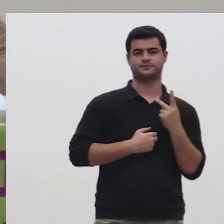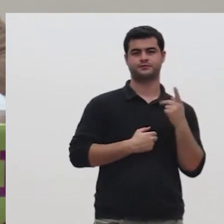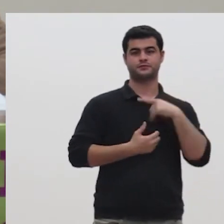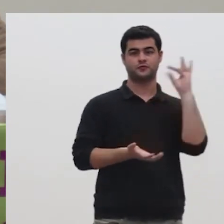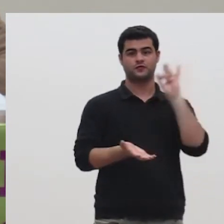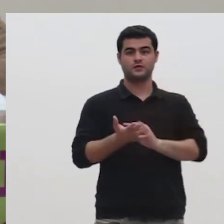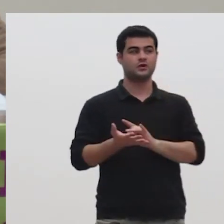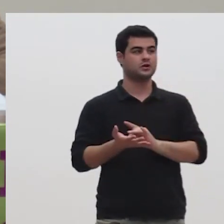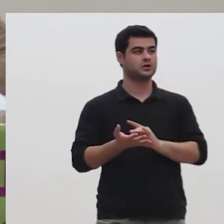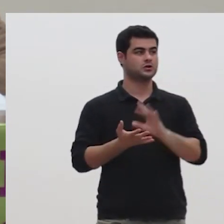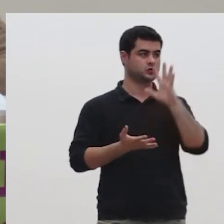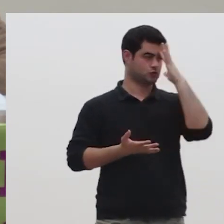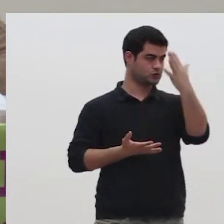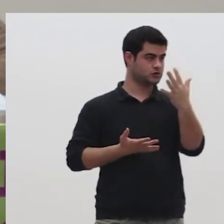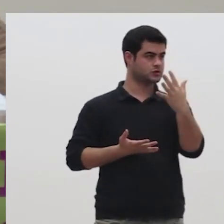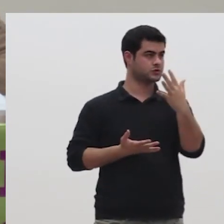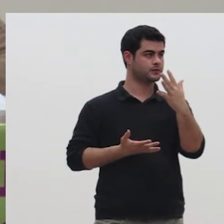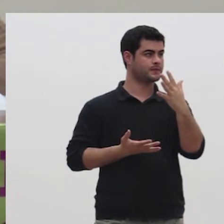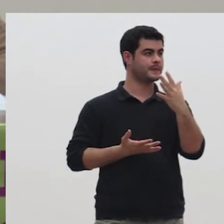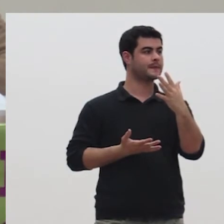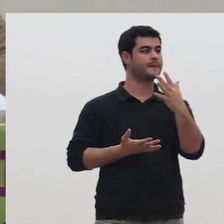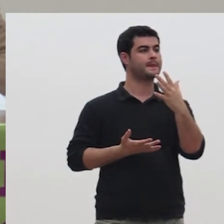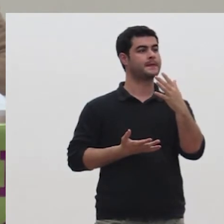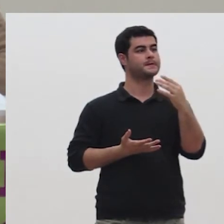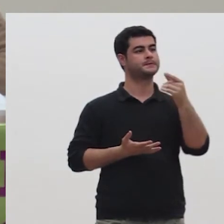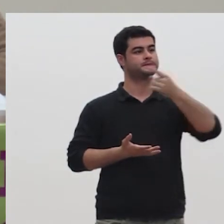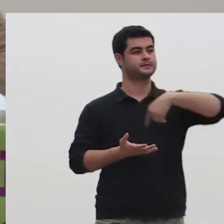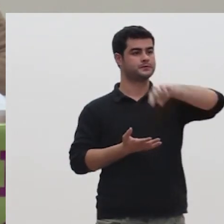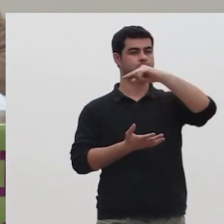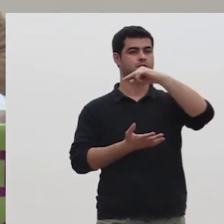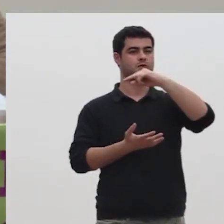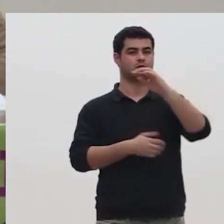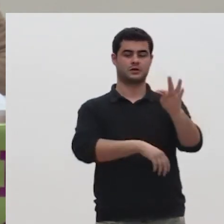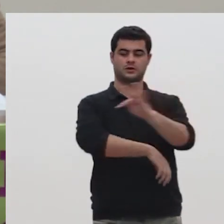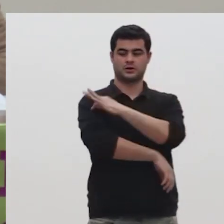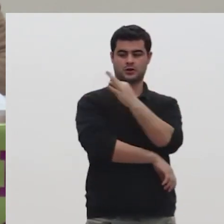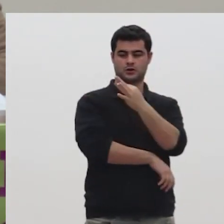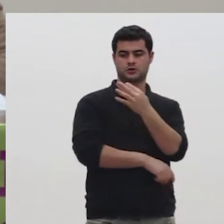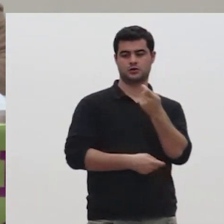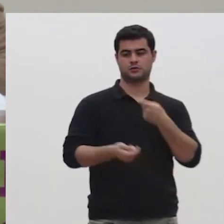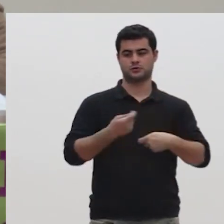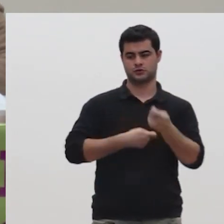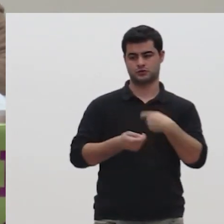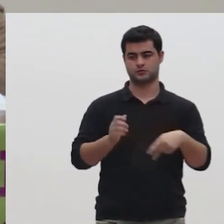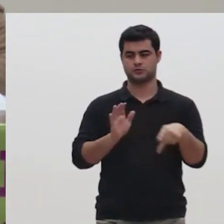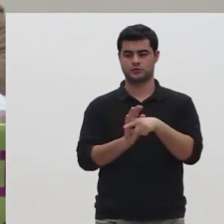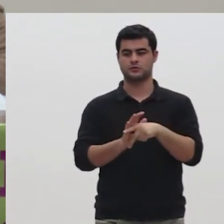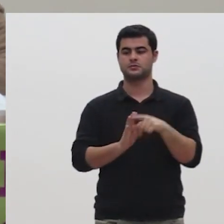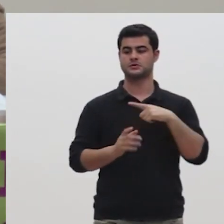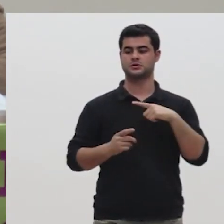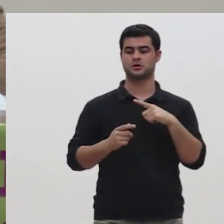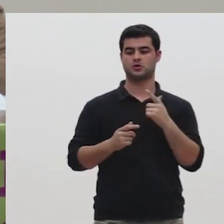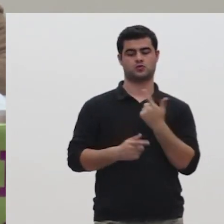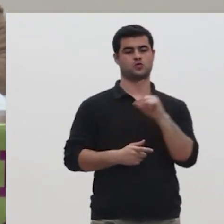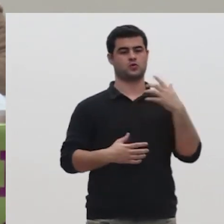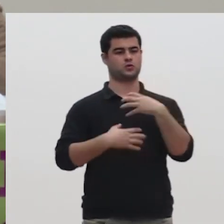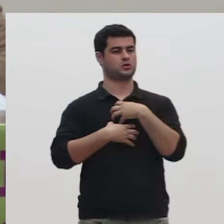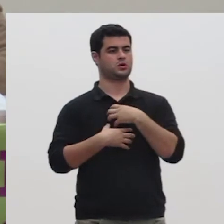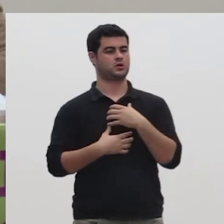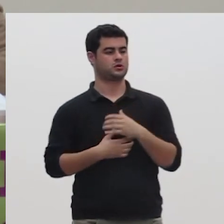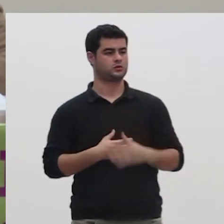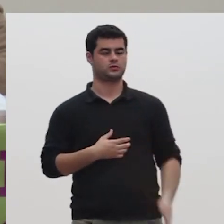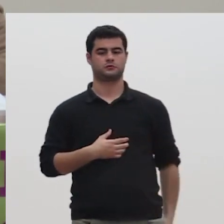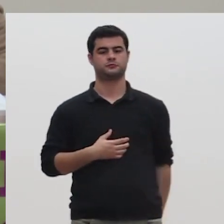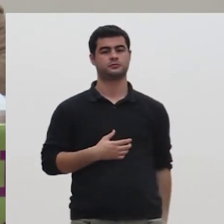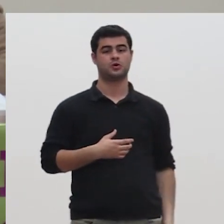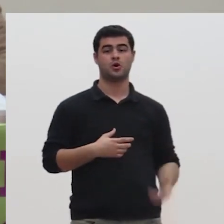solução para a qualificação de técnicos administrativos na universidade, ela a aposta tem que estar maior em outro lado. E antes até de falar